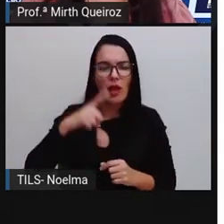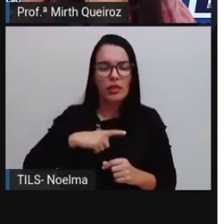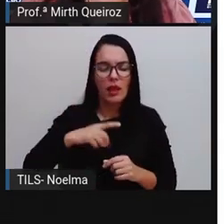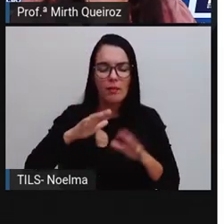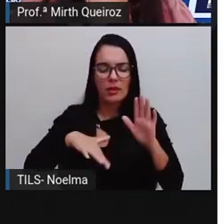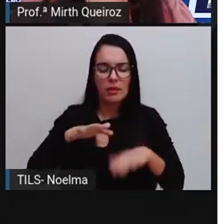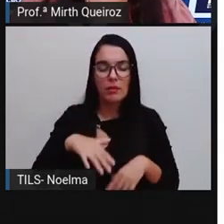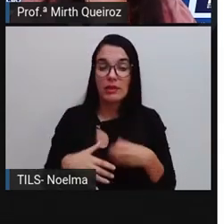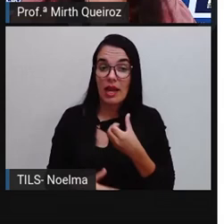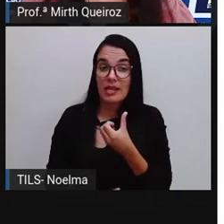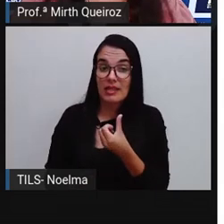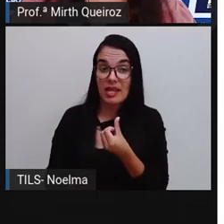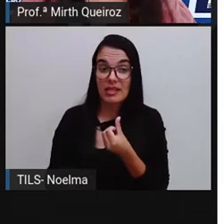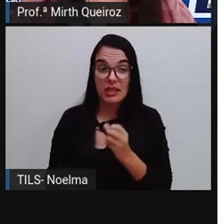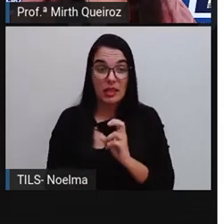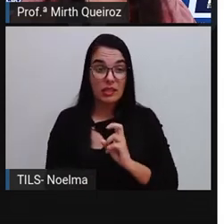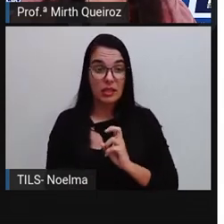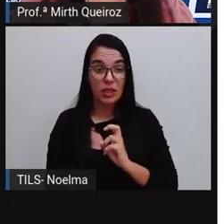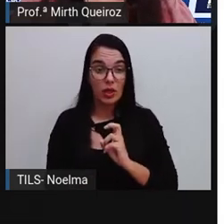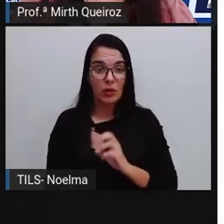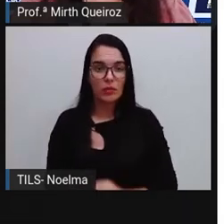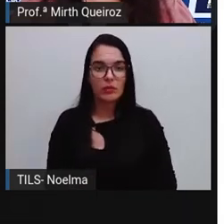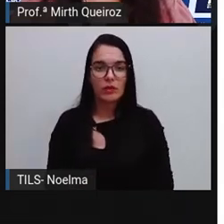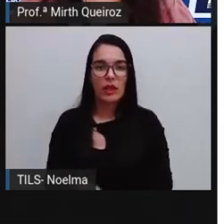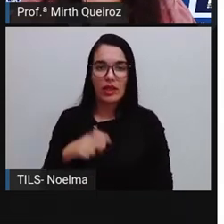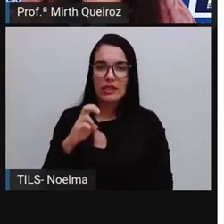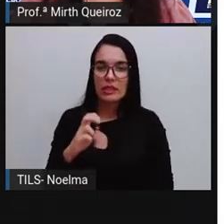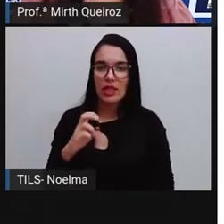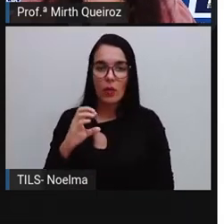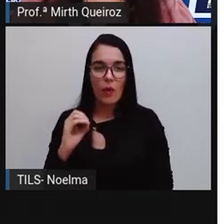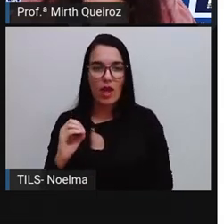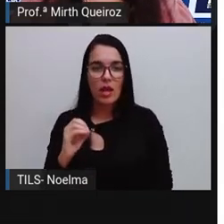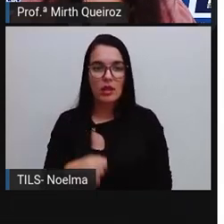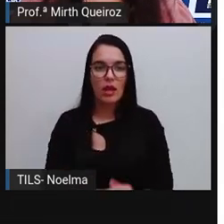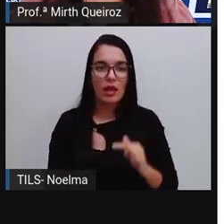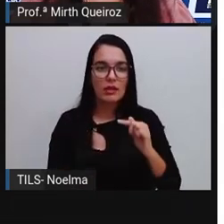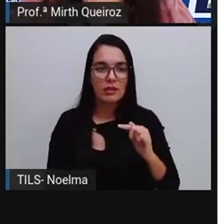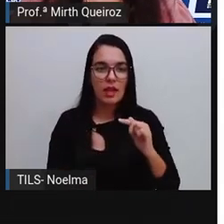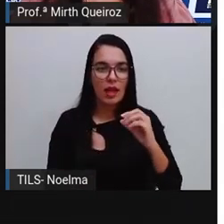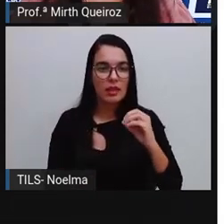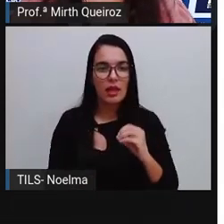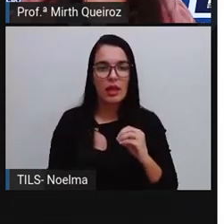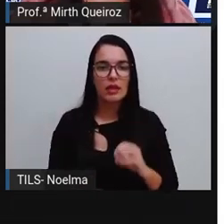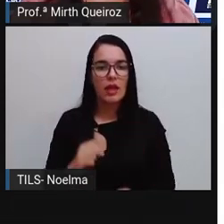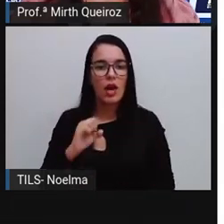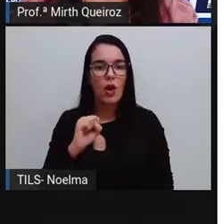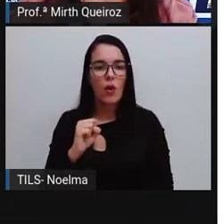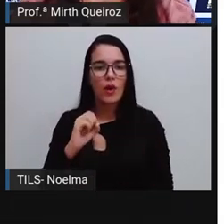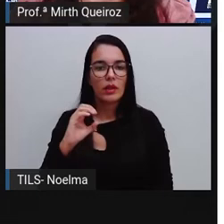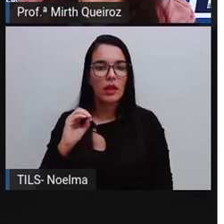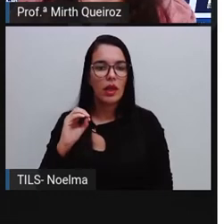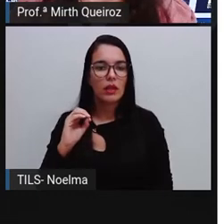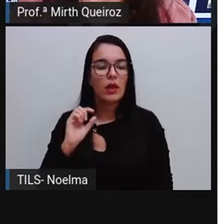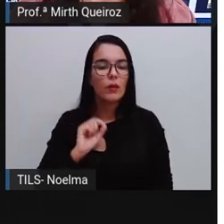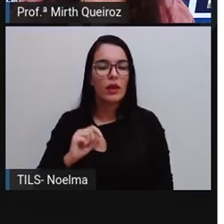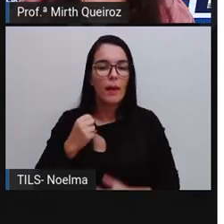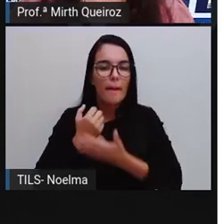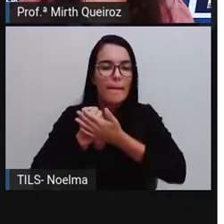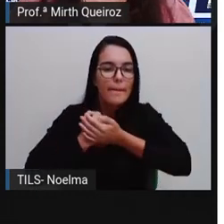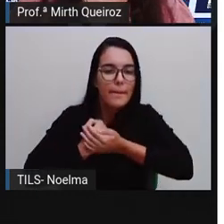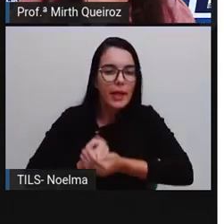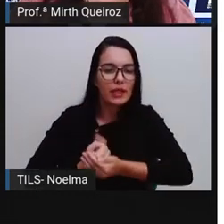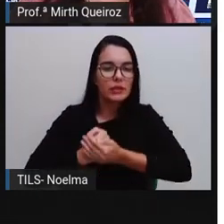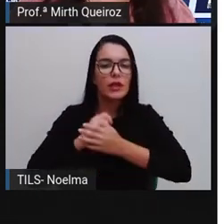apresenta aí 65 quilos, 50 quilos, 70 quilos e 80 quilos? Para isso, a gente precisa fazer o